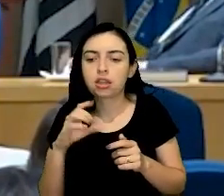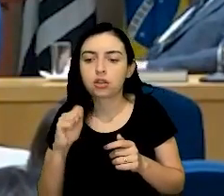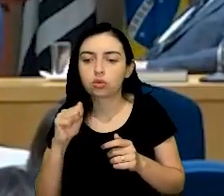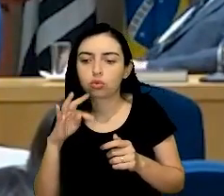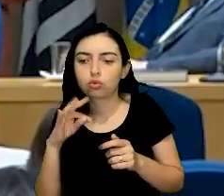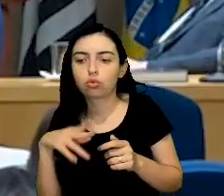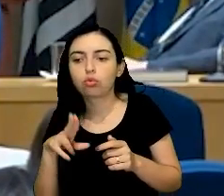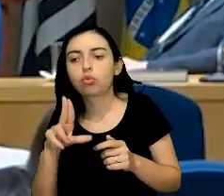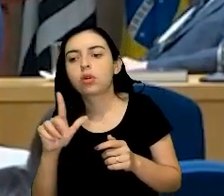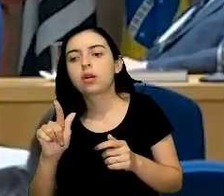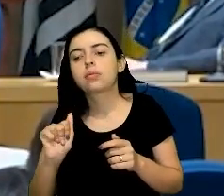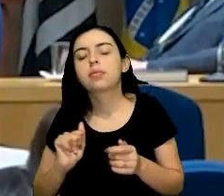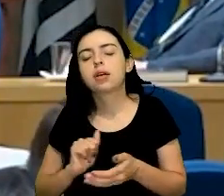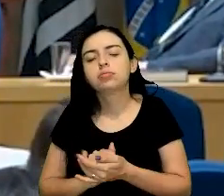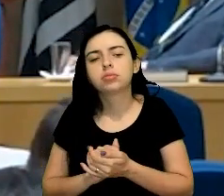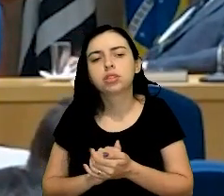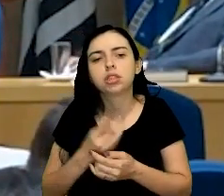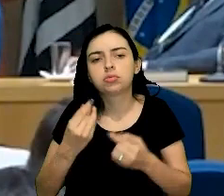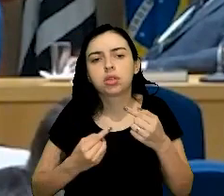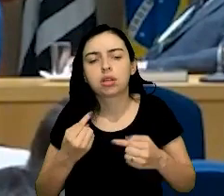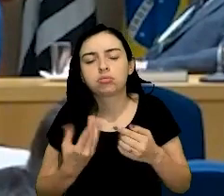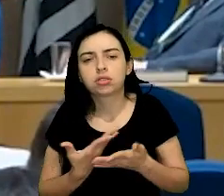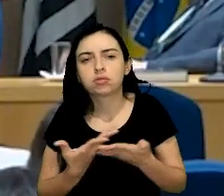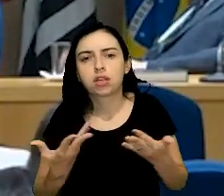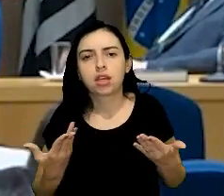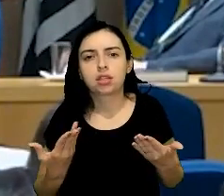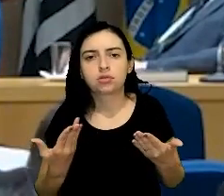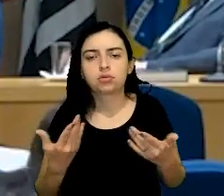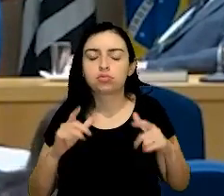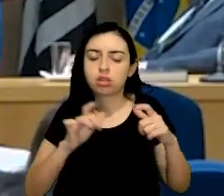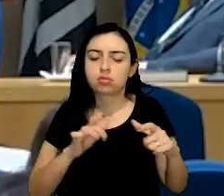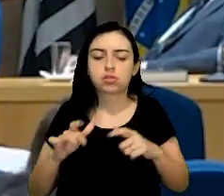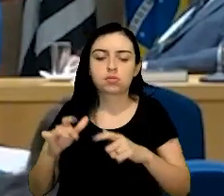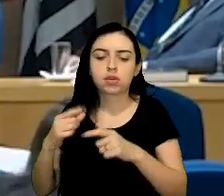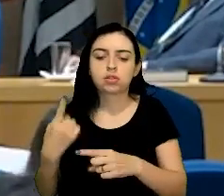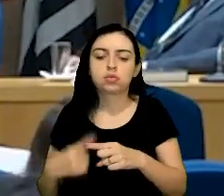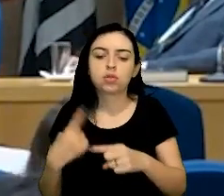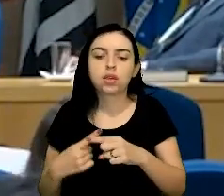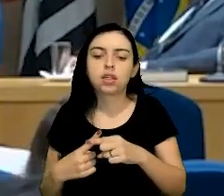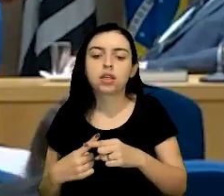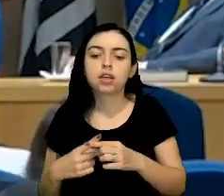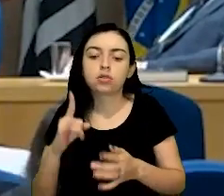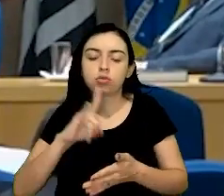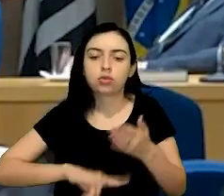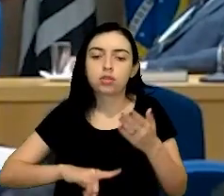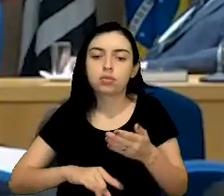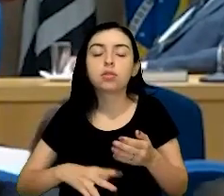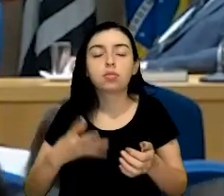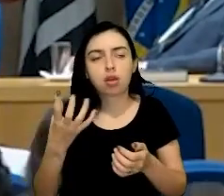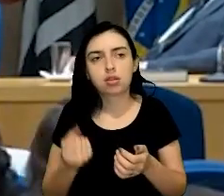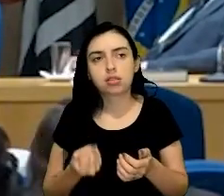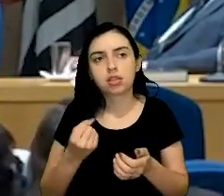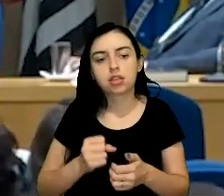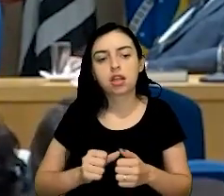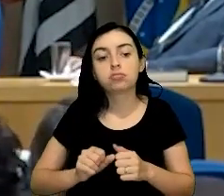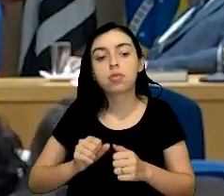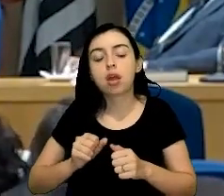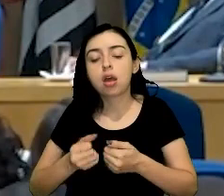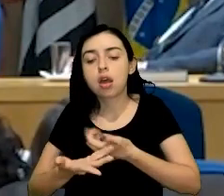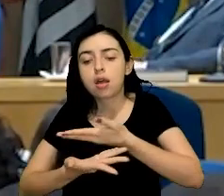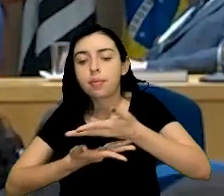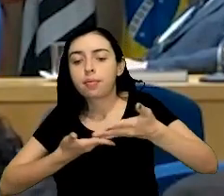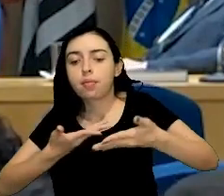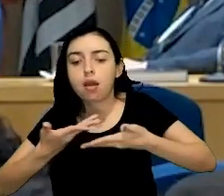em Badiba City, em vários lugares. Por quê? Porque a documentação permitiu também a mobilidade espacial dessa